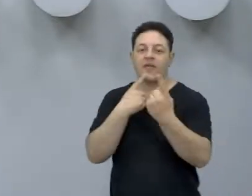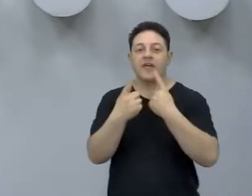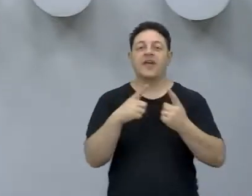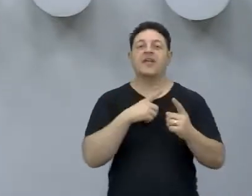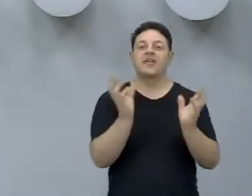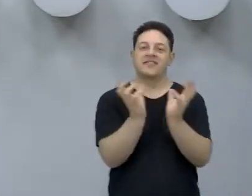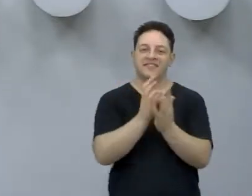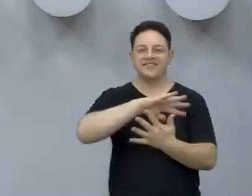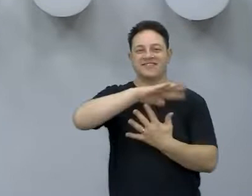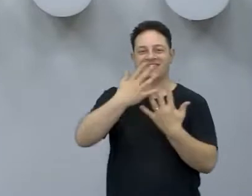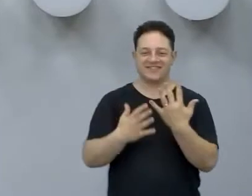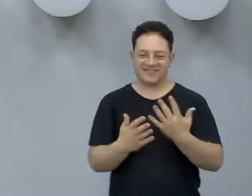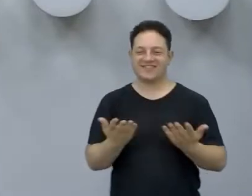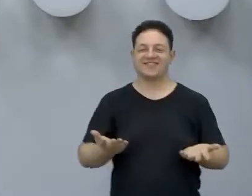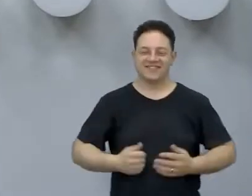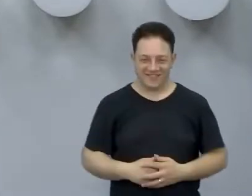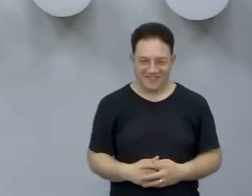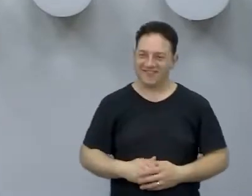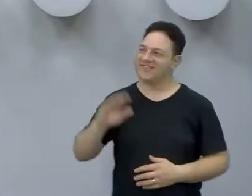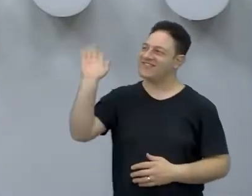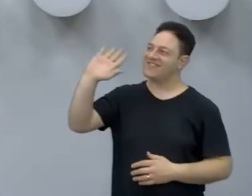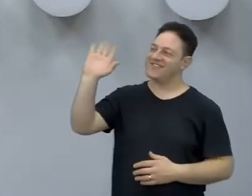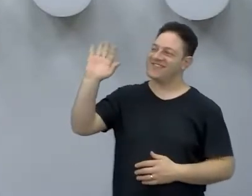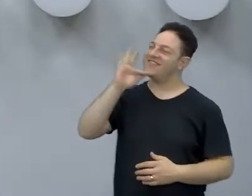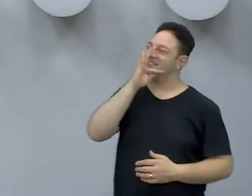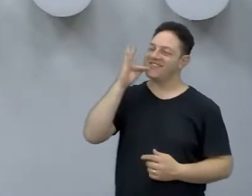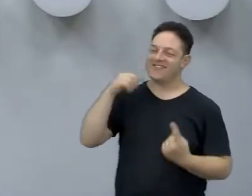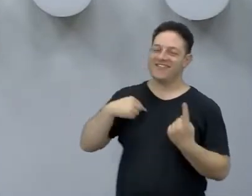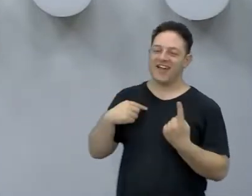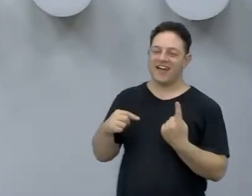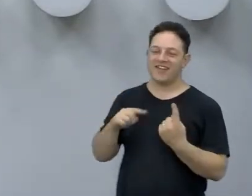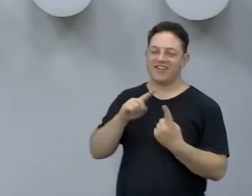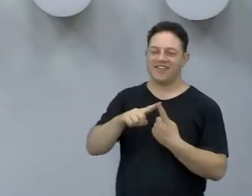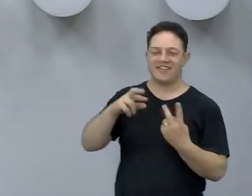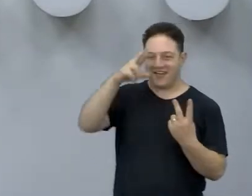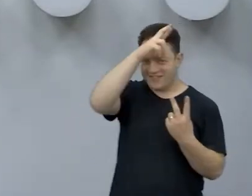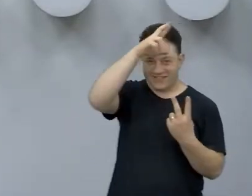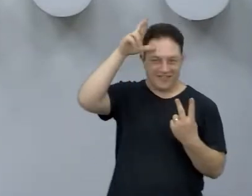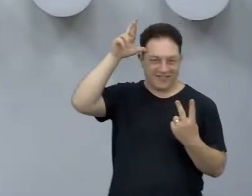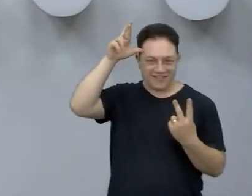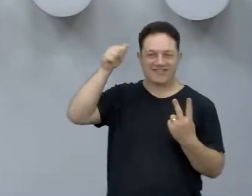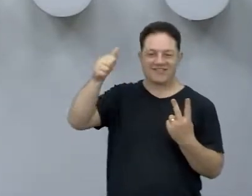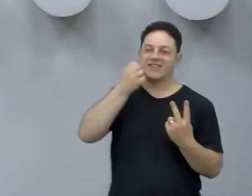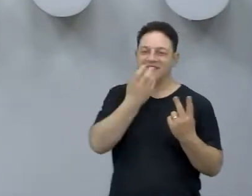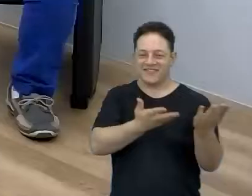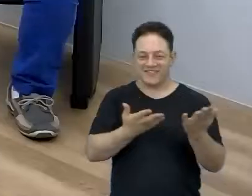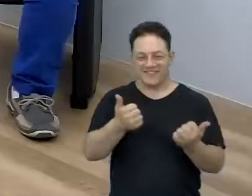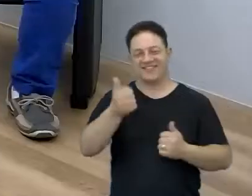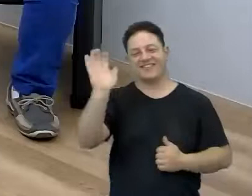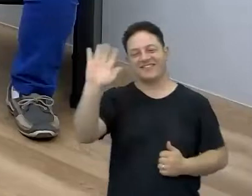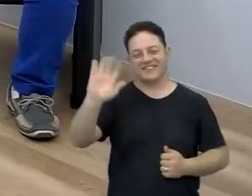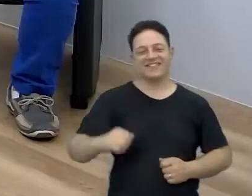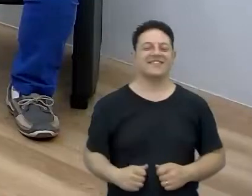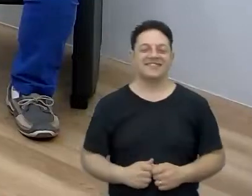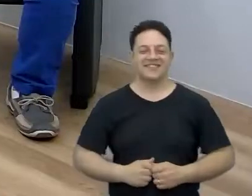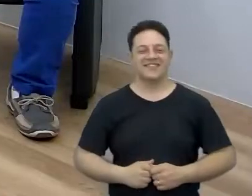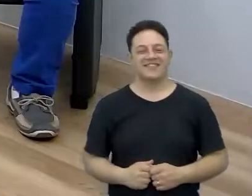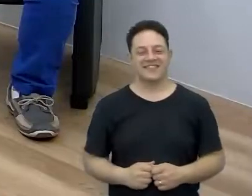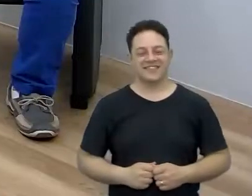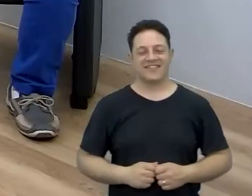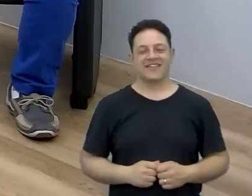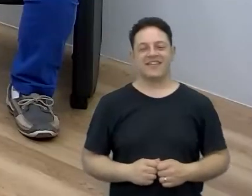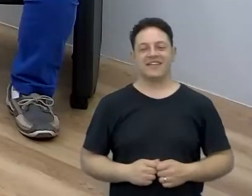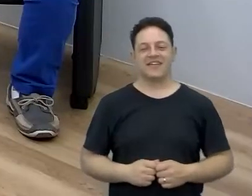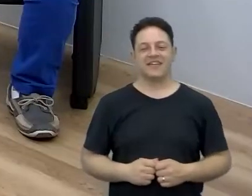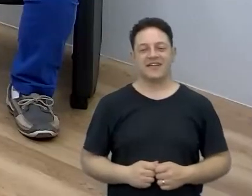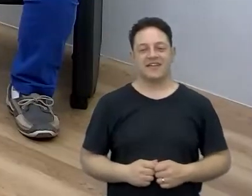pessoal de Libras, o Felipe e a Rayane. Bem-vindos! É isso daí, estamos todos juntos aí, então.